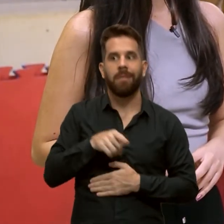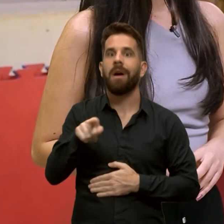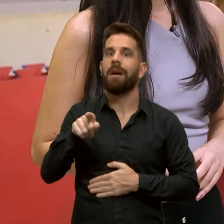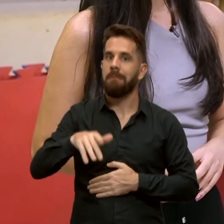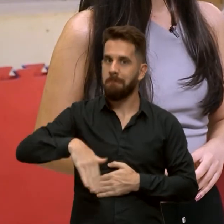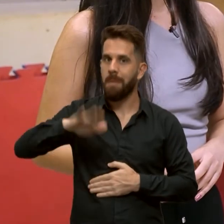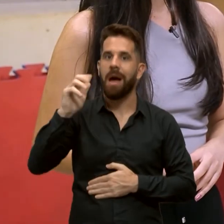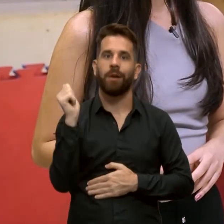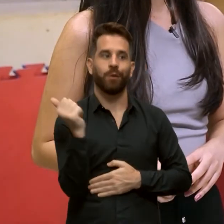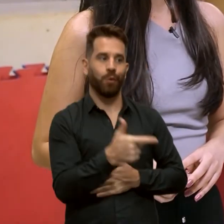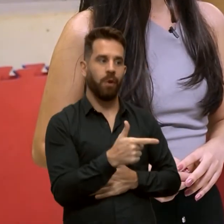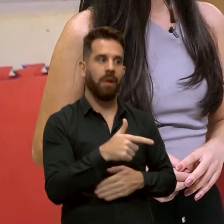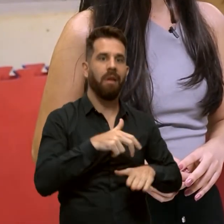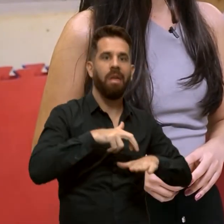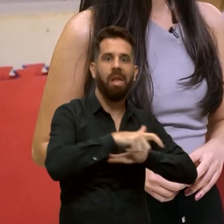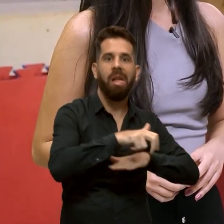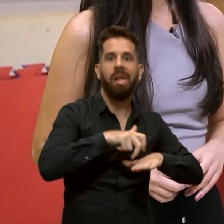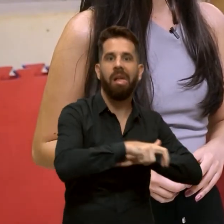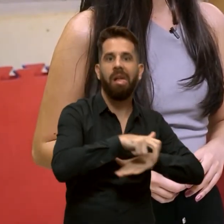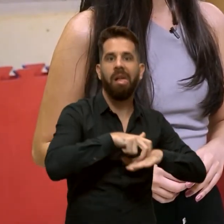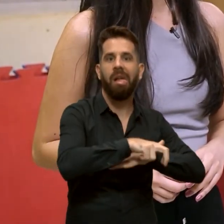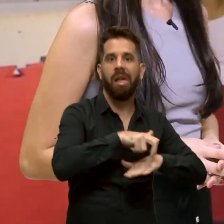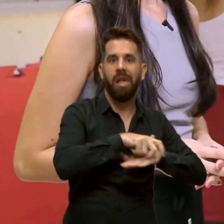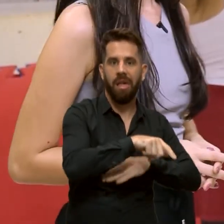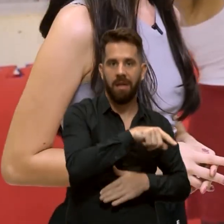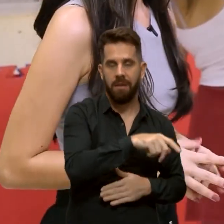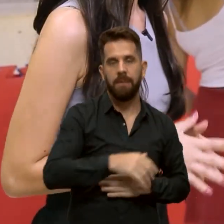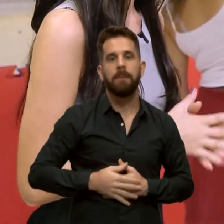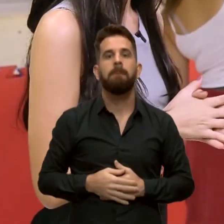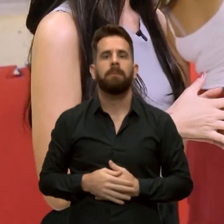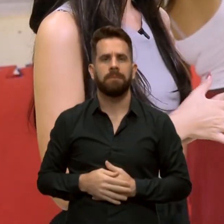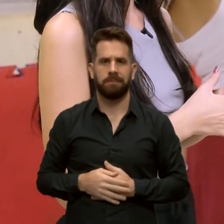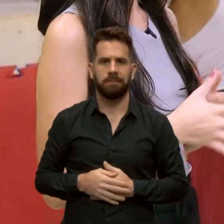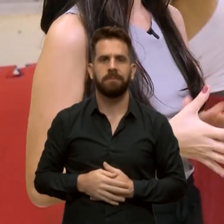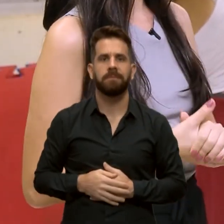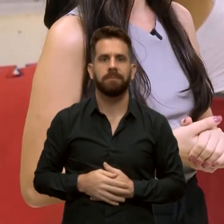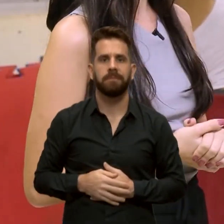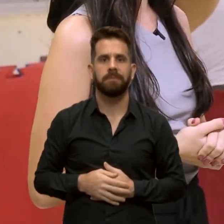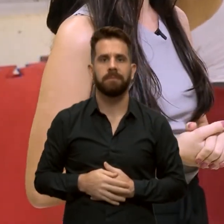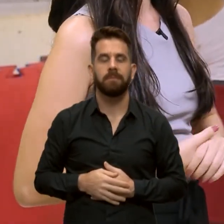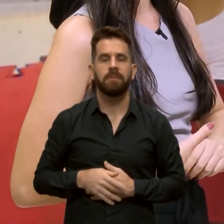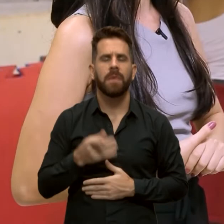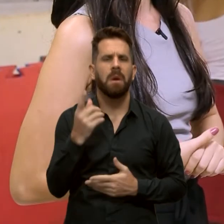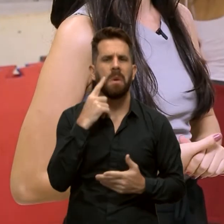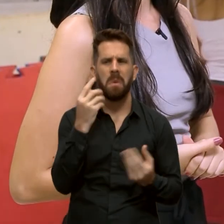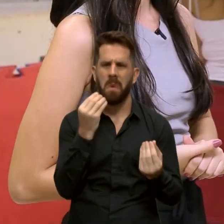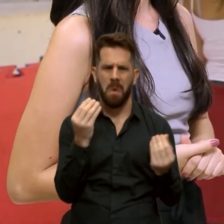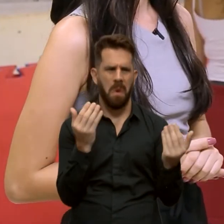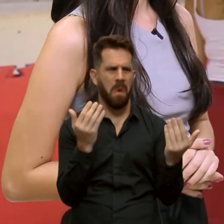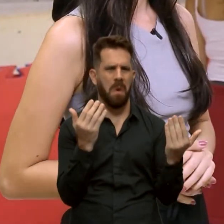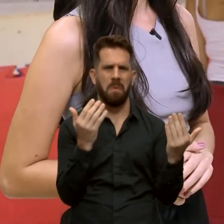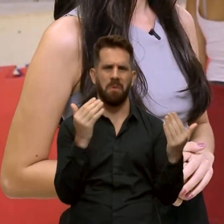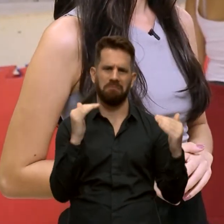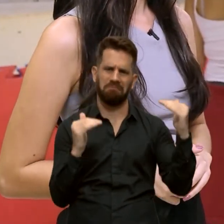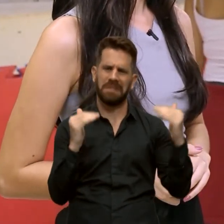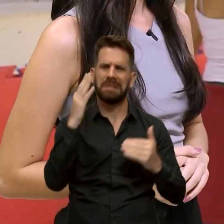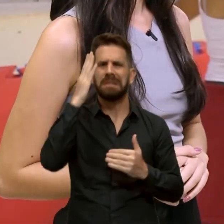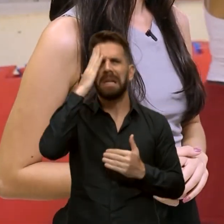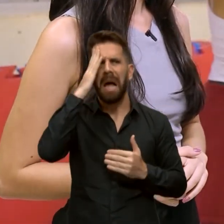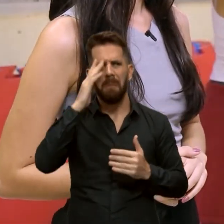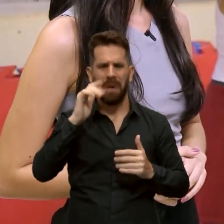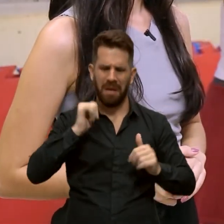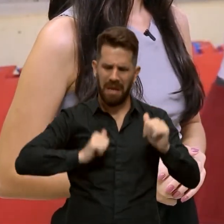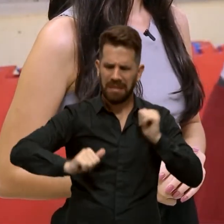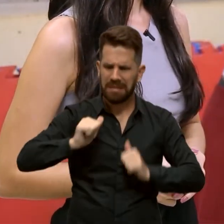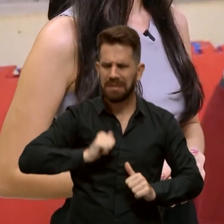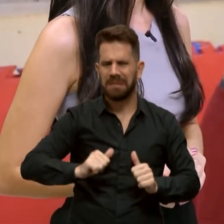mais divertido do que a sessão em esteira. Nayane, como é que vocês fizeram essa mensuração do nível de ansiedade? Bom, nós nos